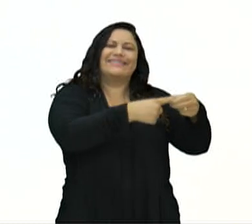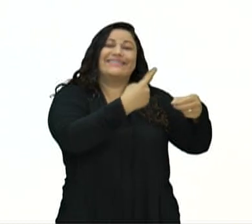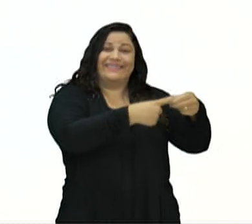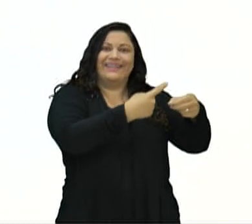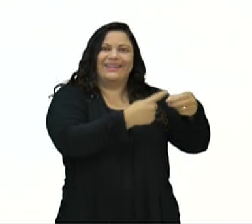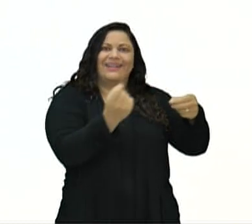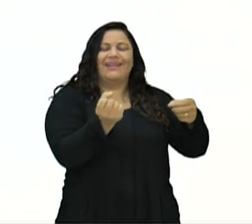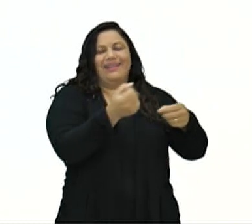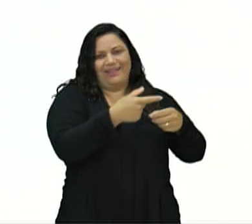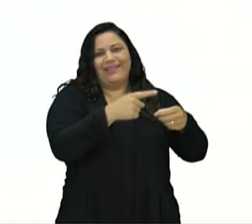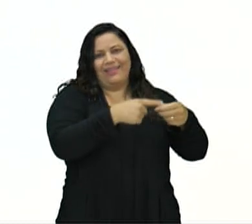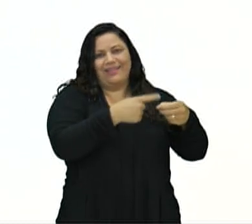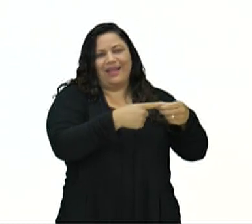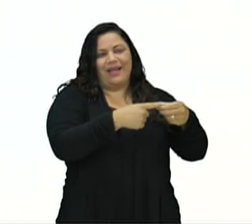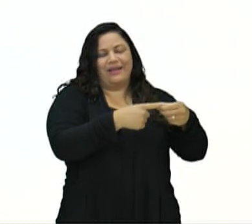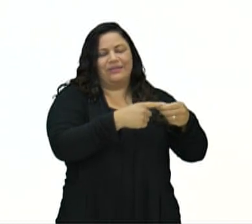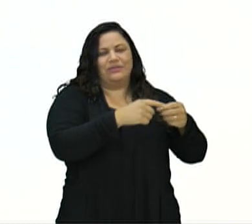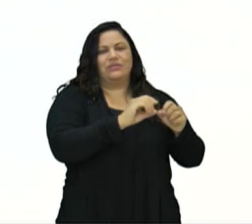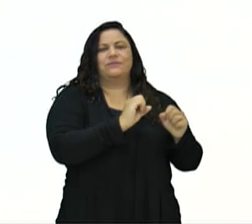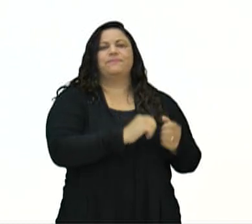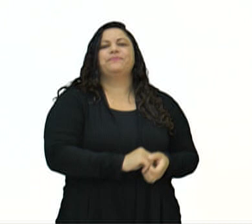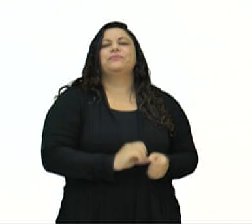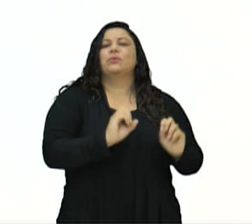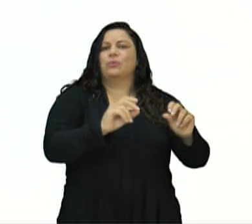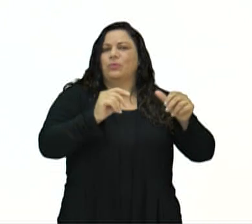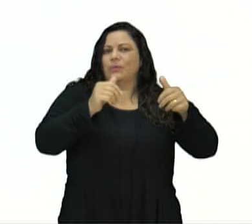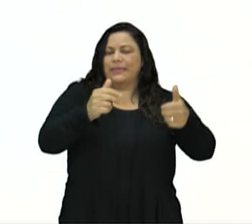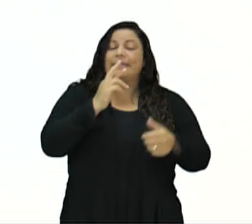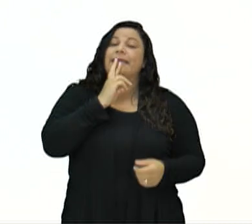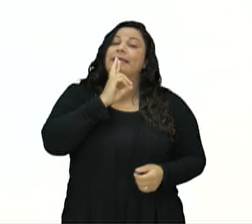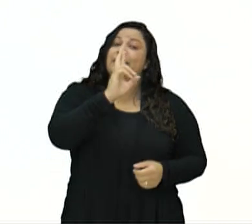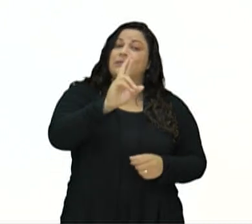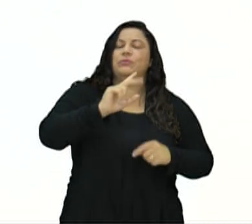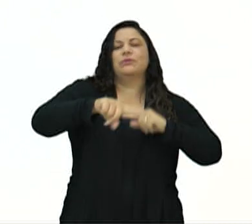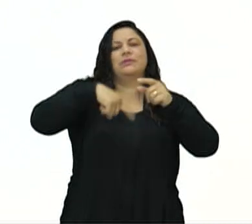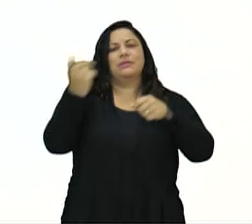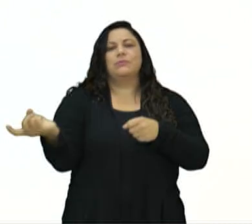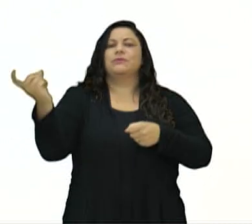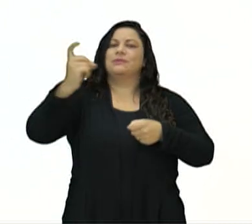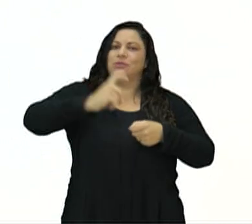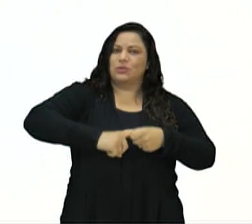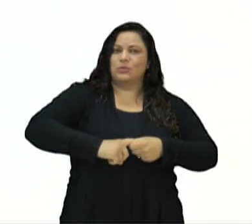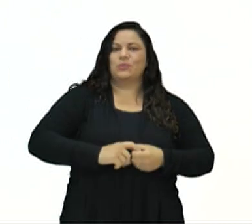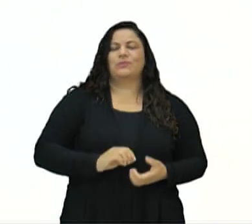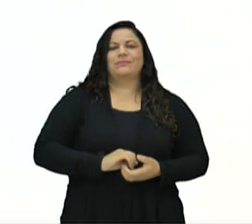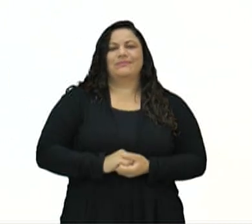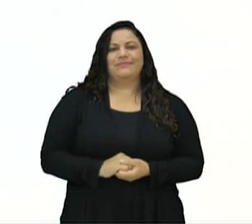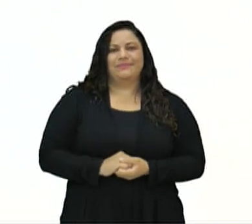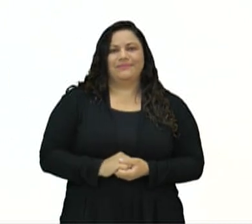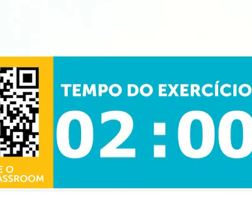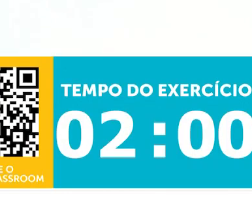Responda e em instantes já voltamos para conferir e continuar com a aula.